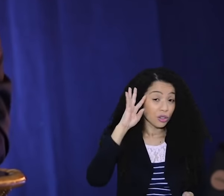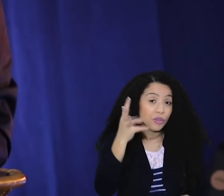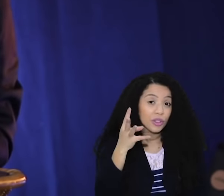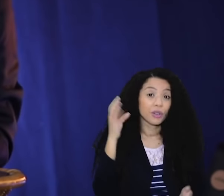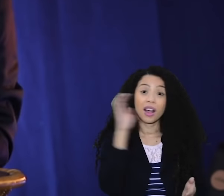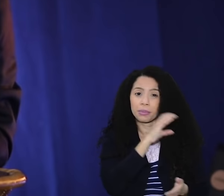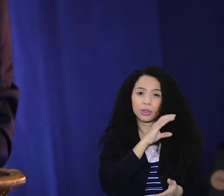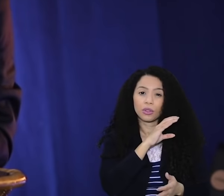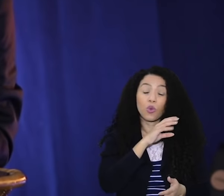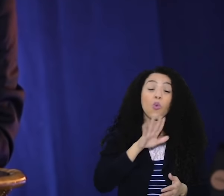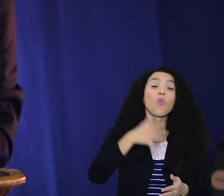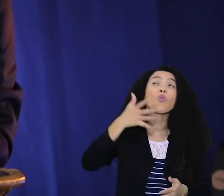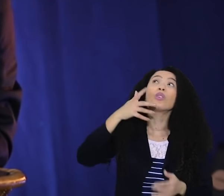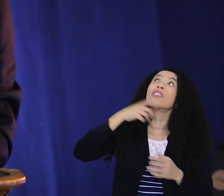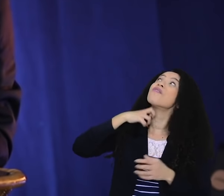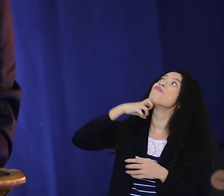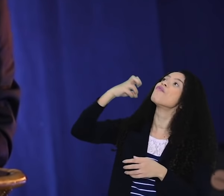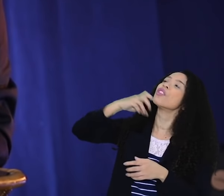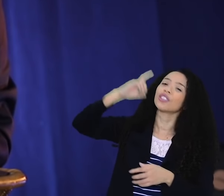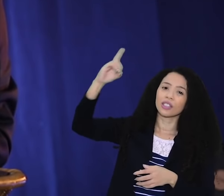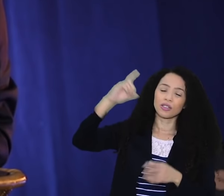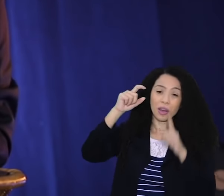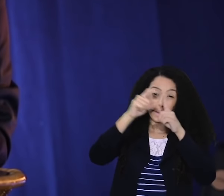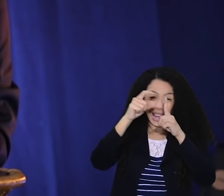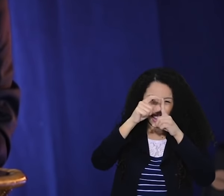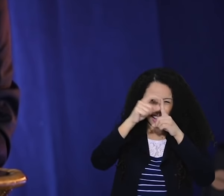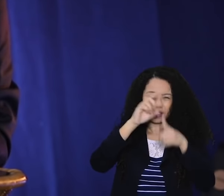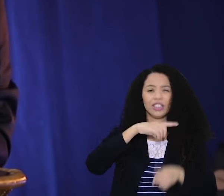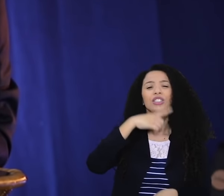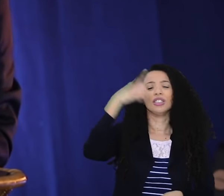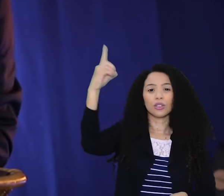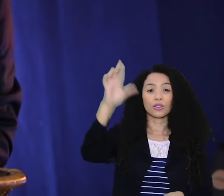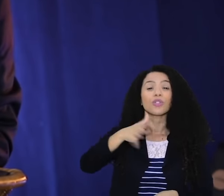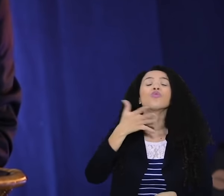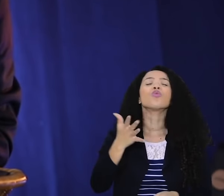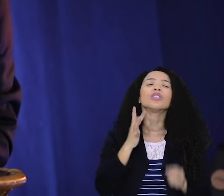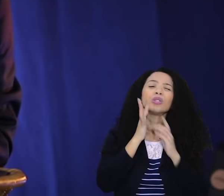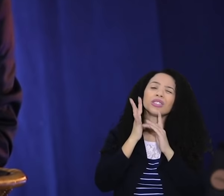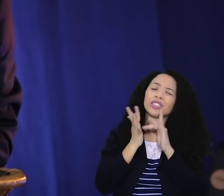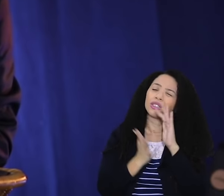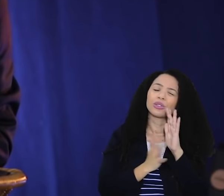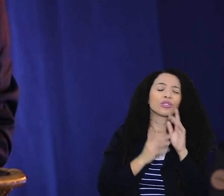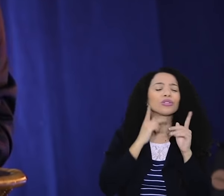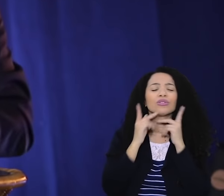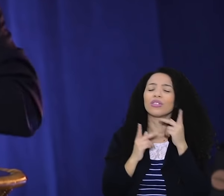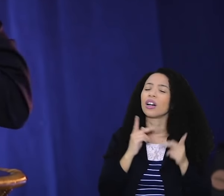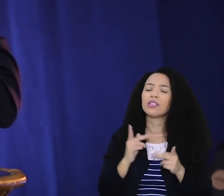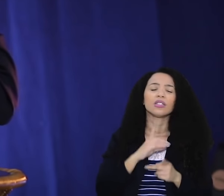imediato: a voz de Deus, a palavra de Deus. Quando Deus fala, quando Jesus